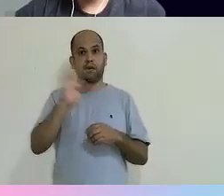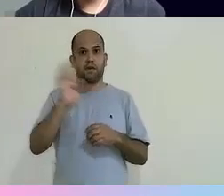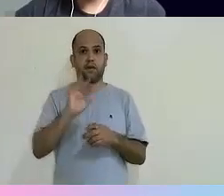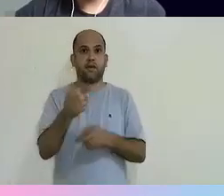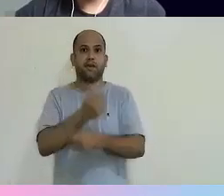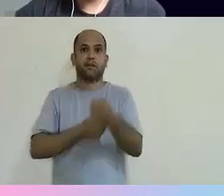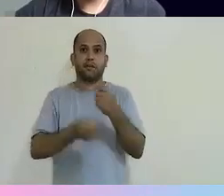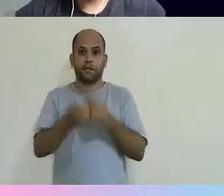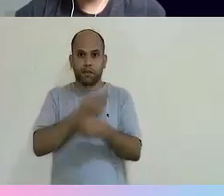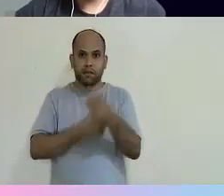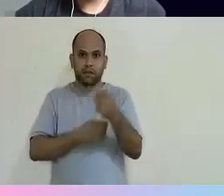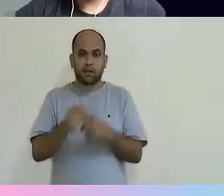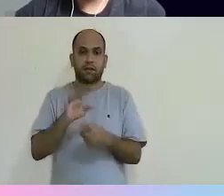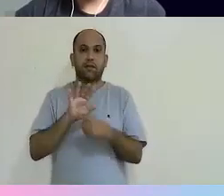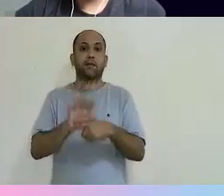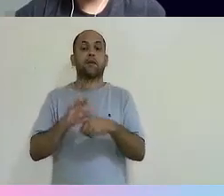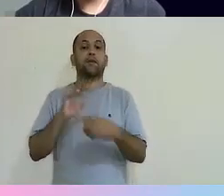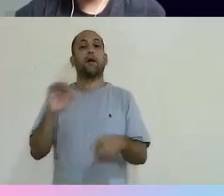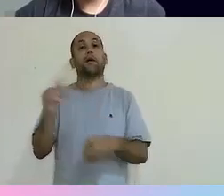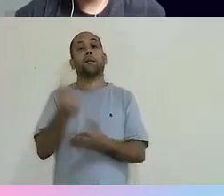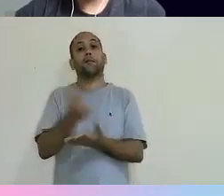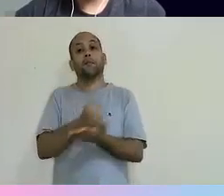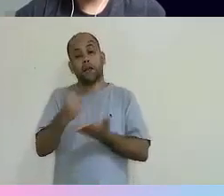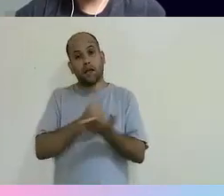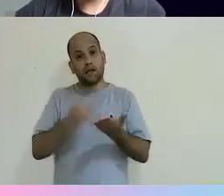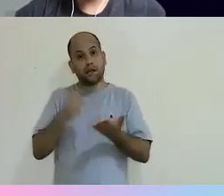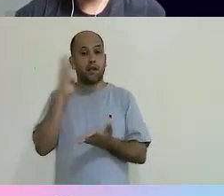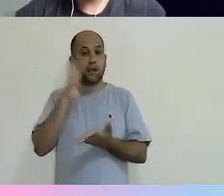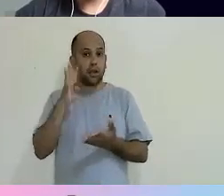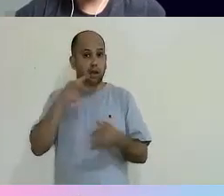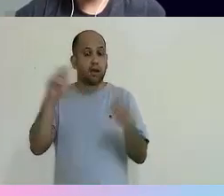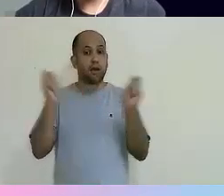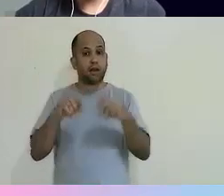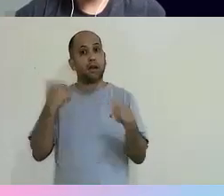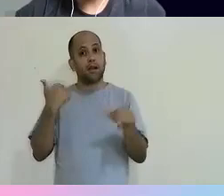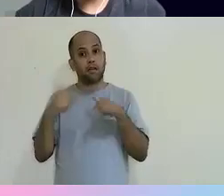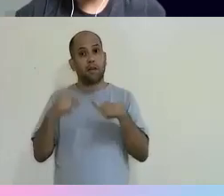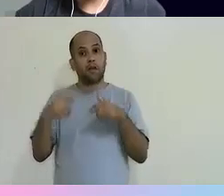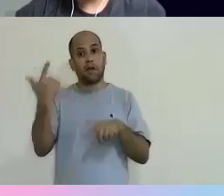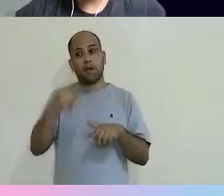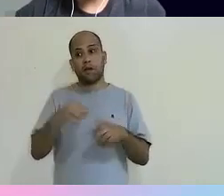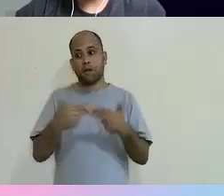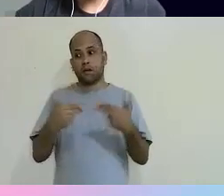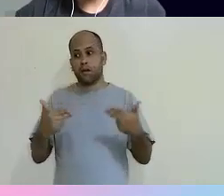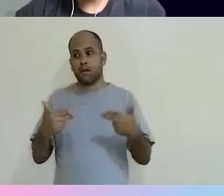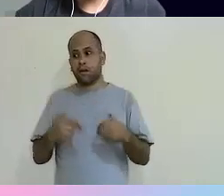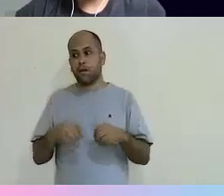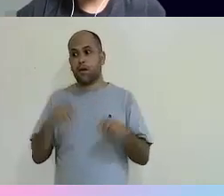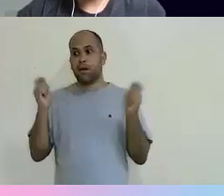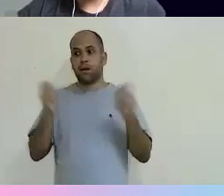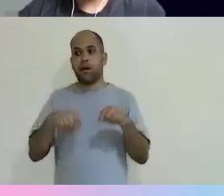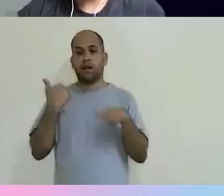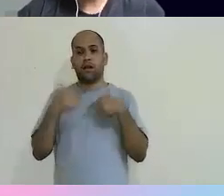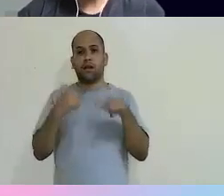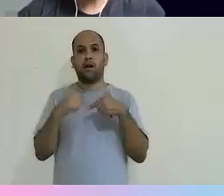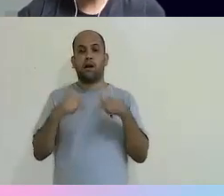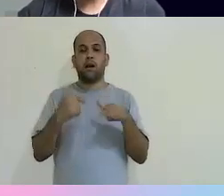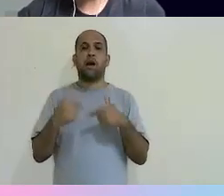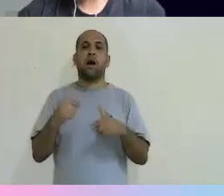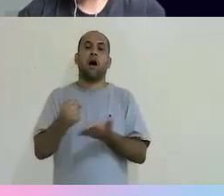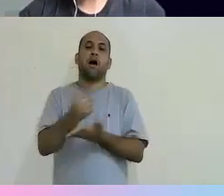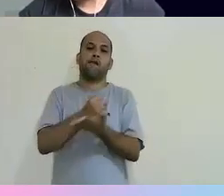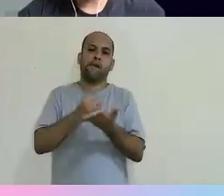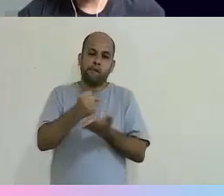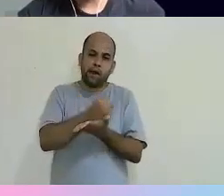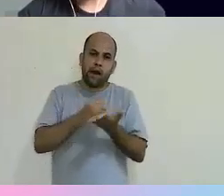traz, por exemplo, uma base super bacana e eu posso trabalhar em outra coisa, né? Eu posso trabalhar num laboratório, eu